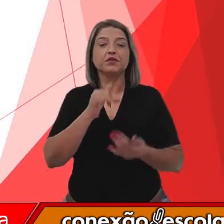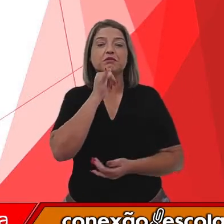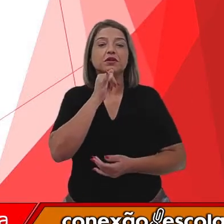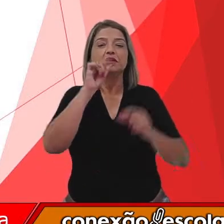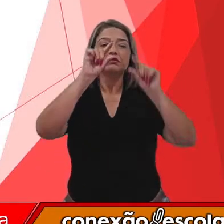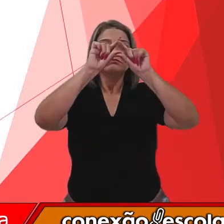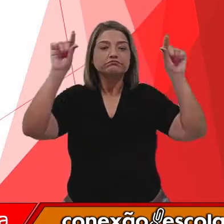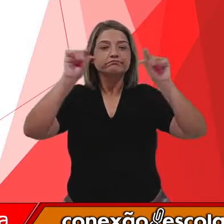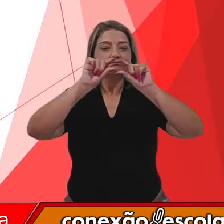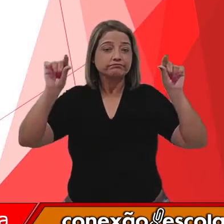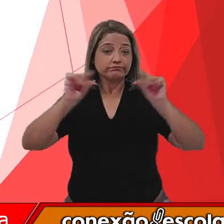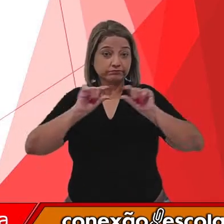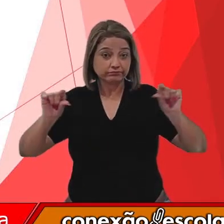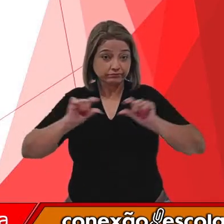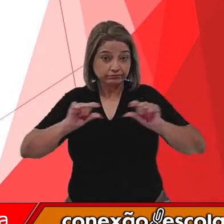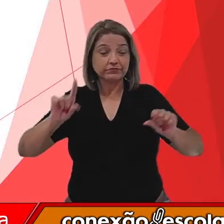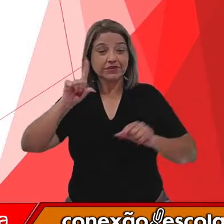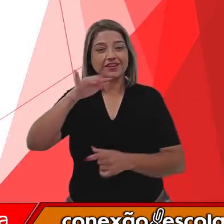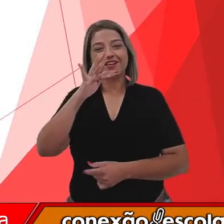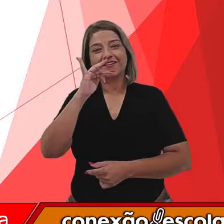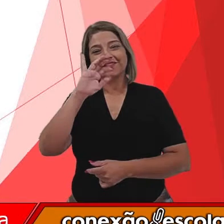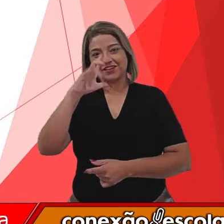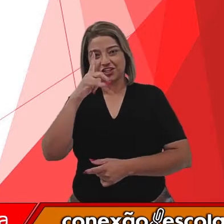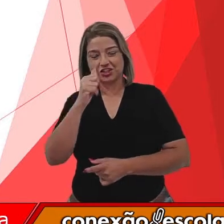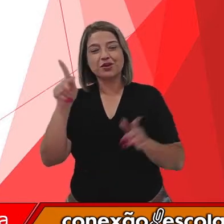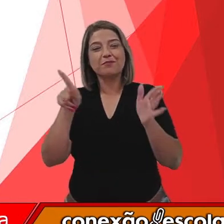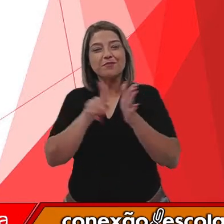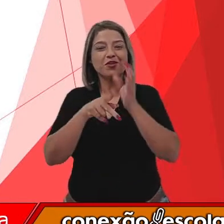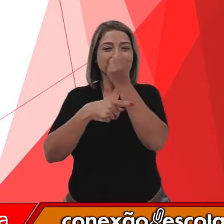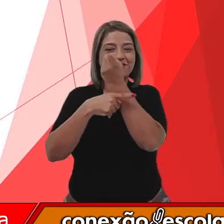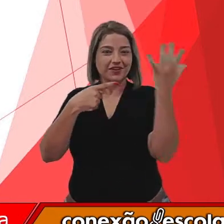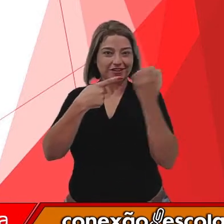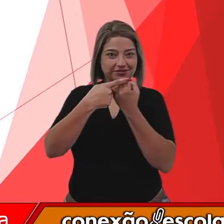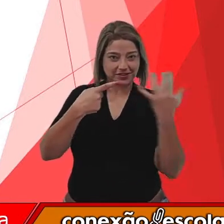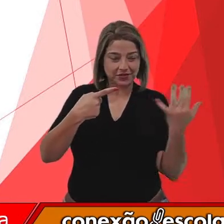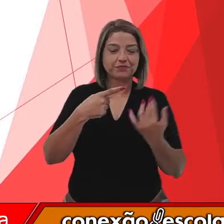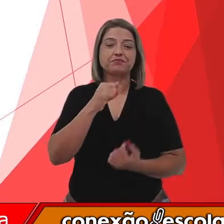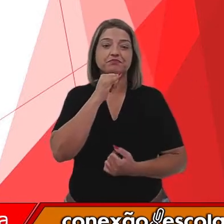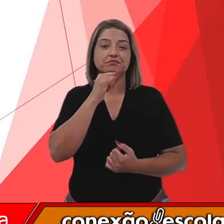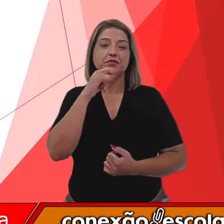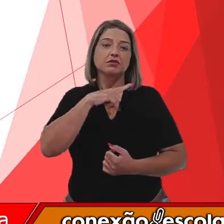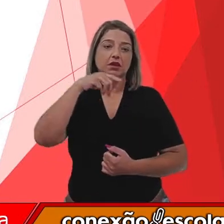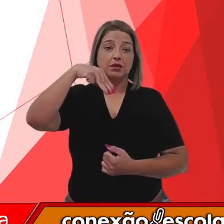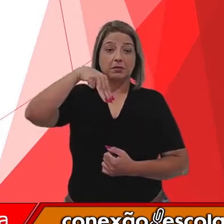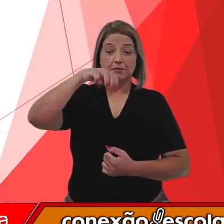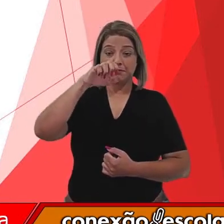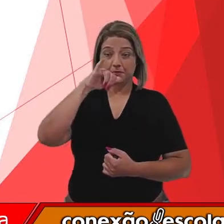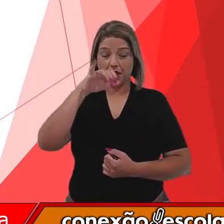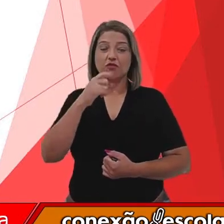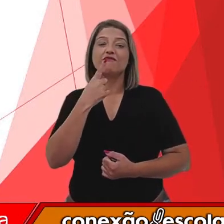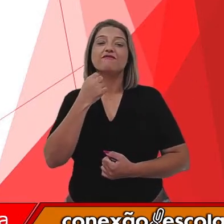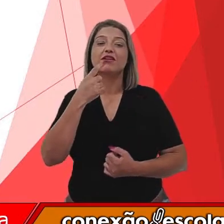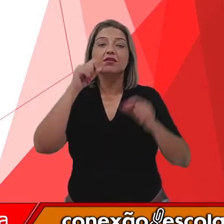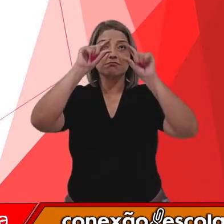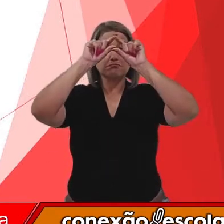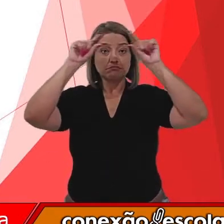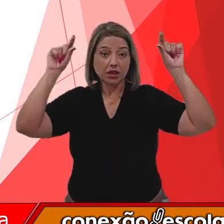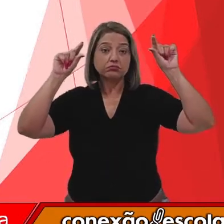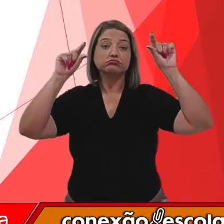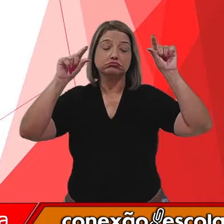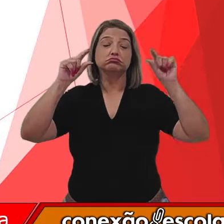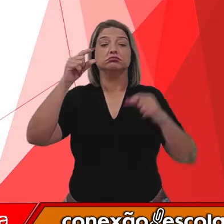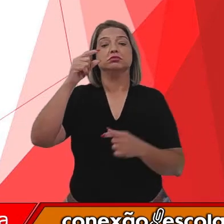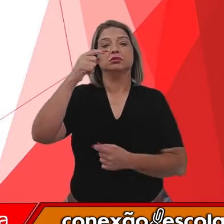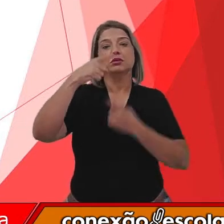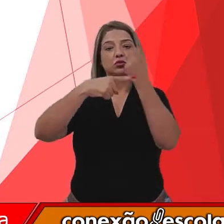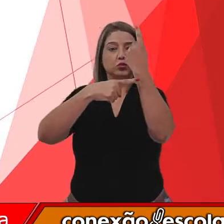fichas são conhecidas como fichas de frações. Aqui nós temos a fração meio, de vermelho, a fração